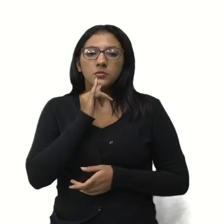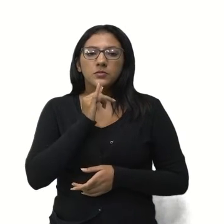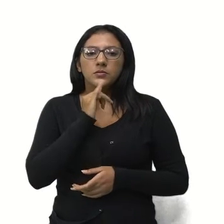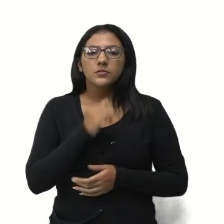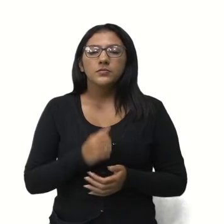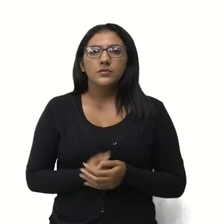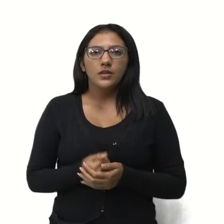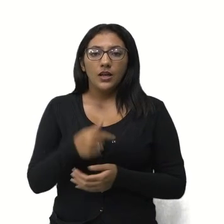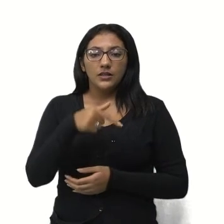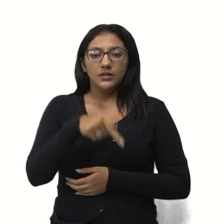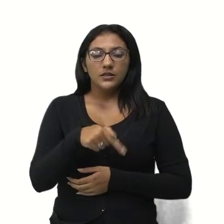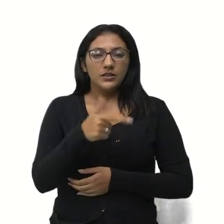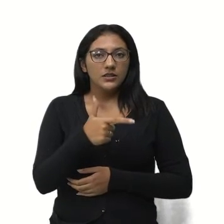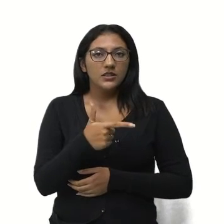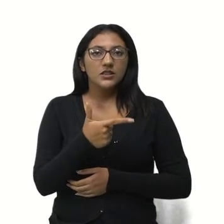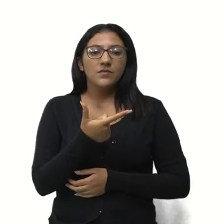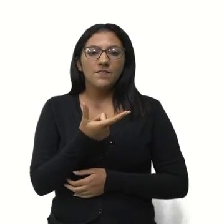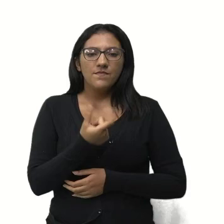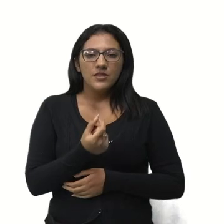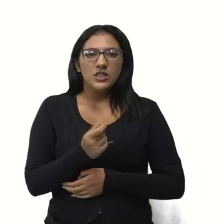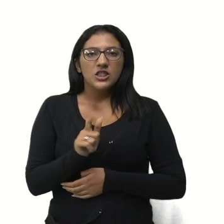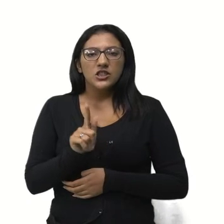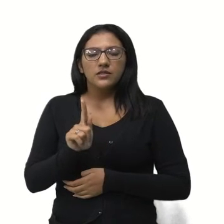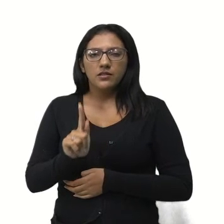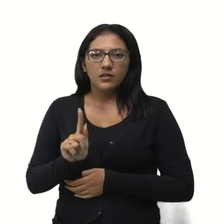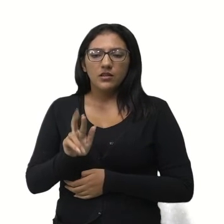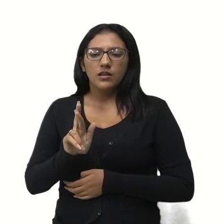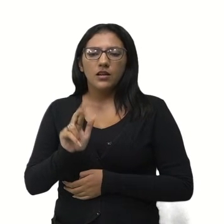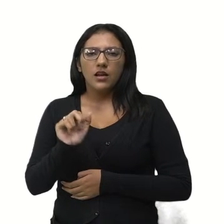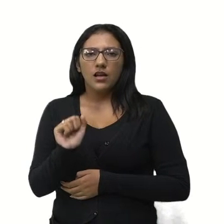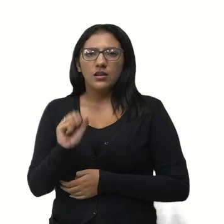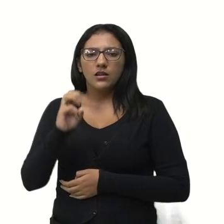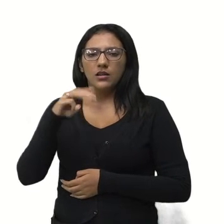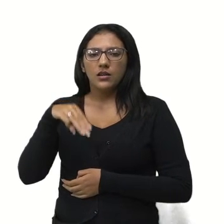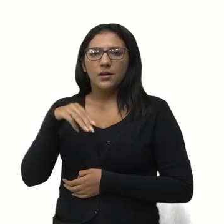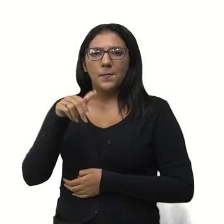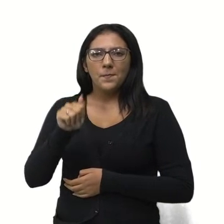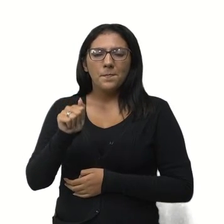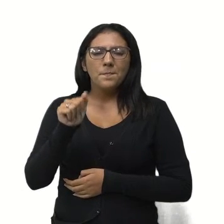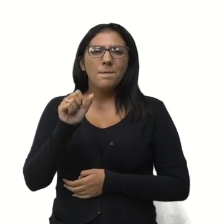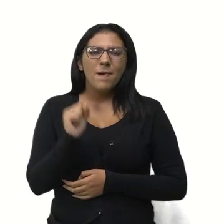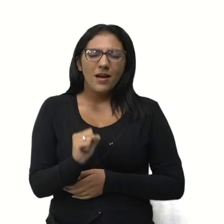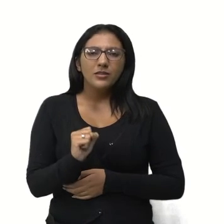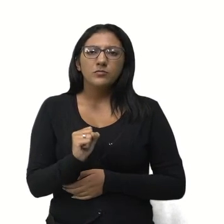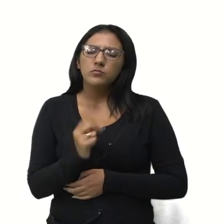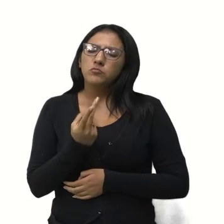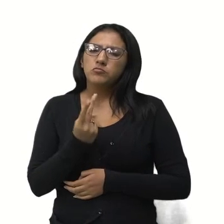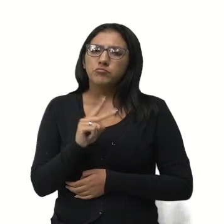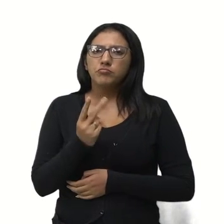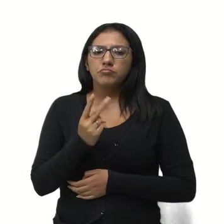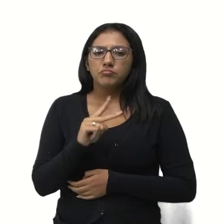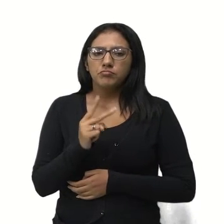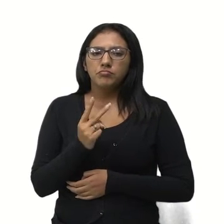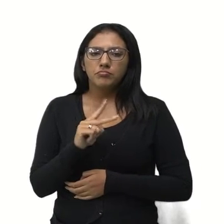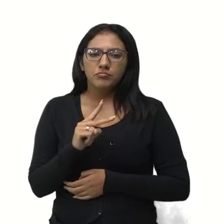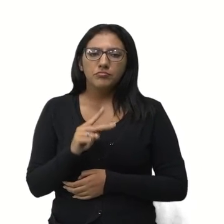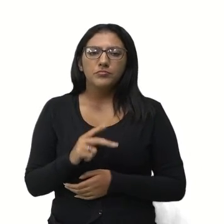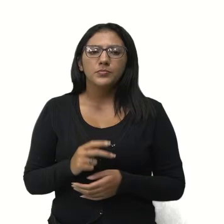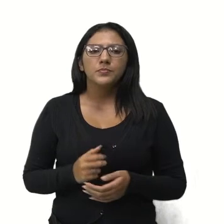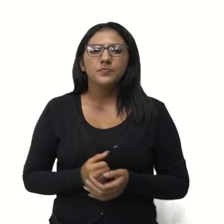720 gramas de carne, tá? Você pode dar essas duas respostas. Ou você